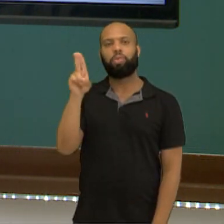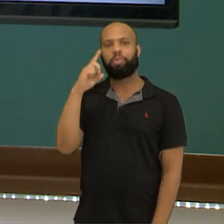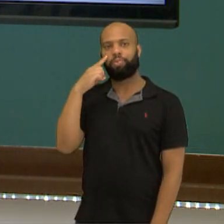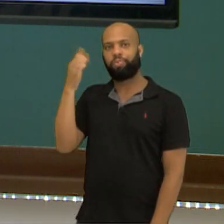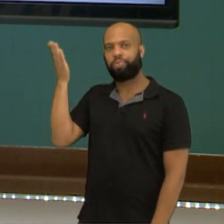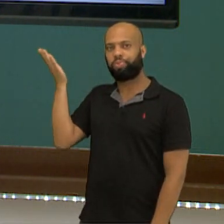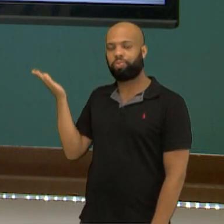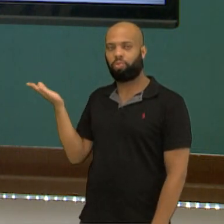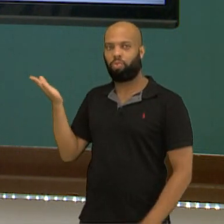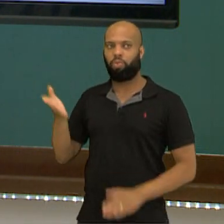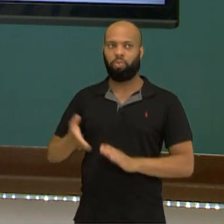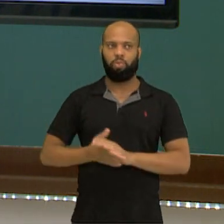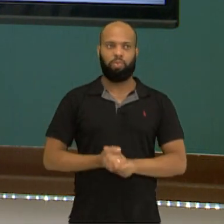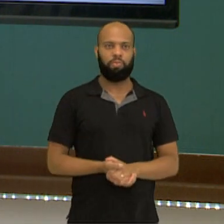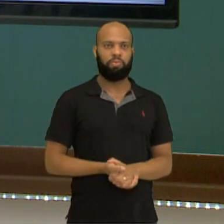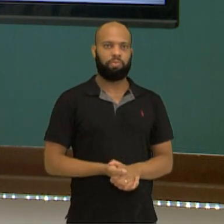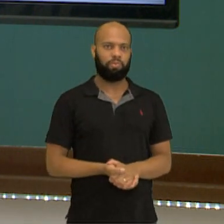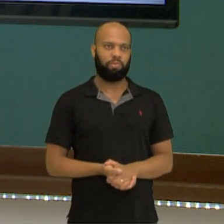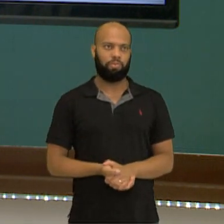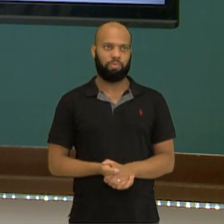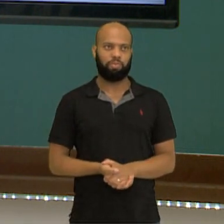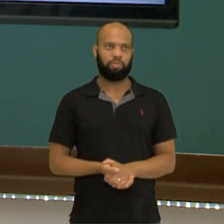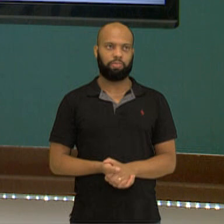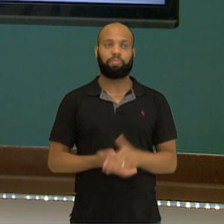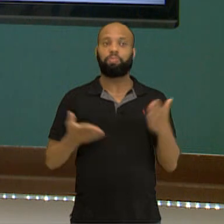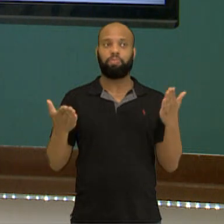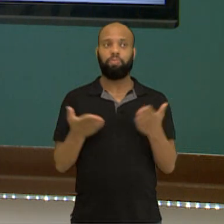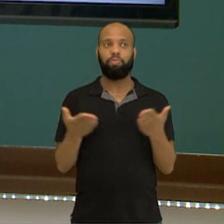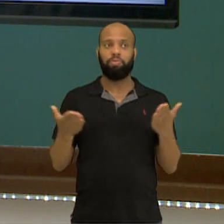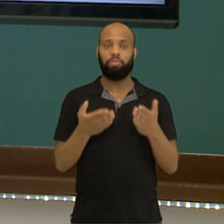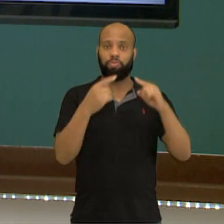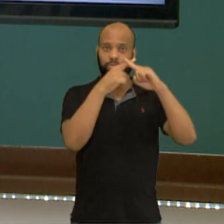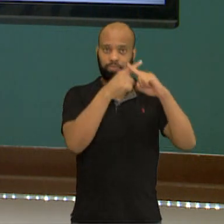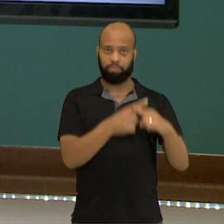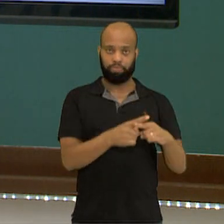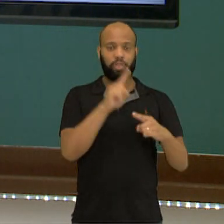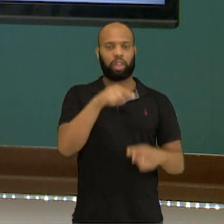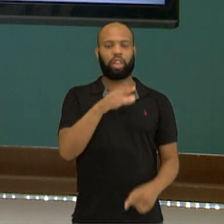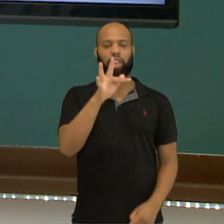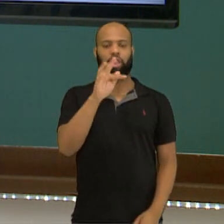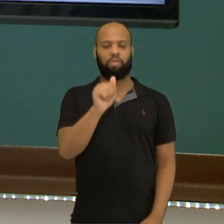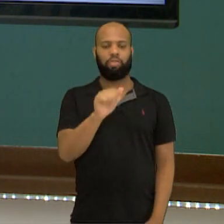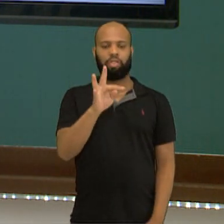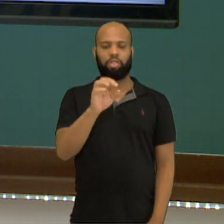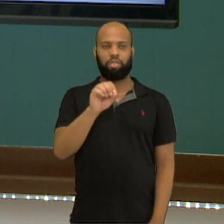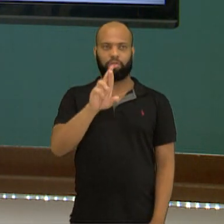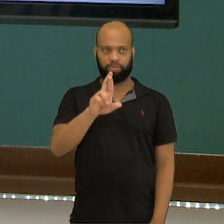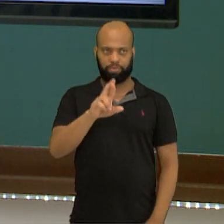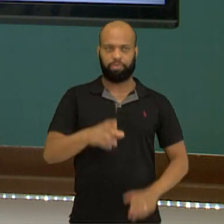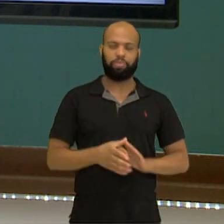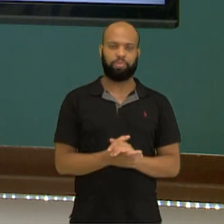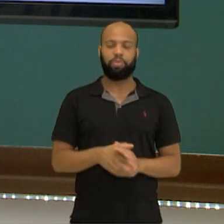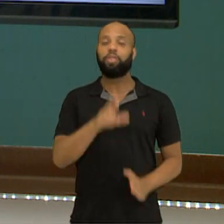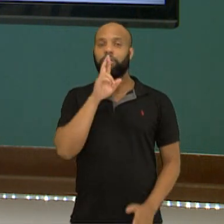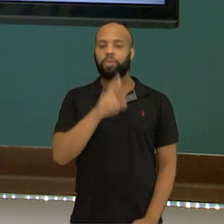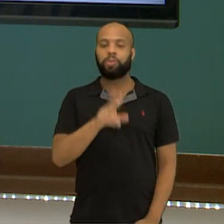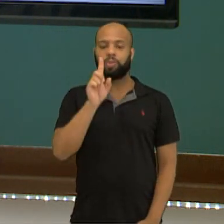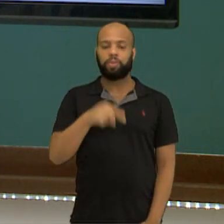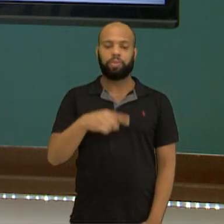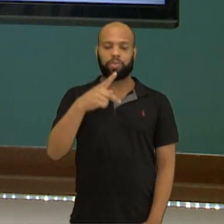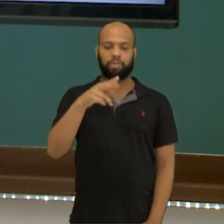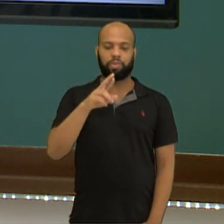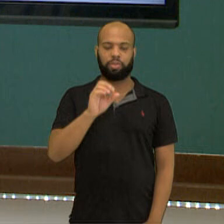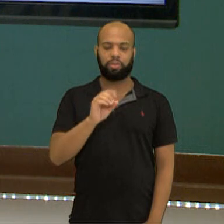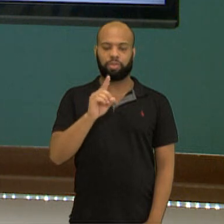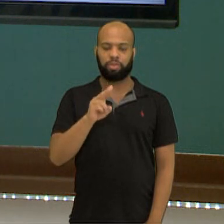ou diferença. Fator, na multiplicação, fator, fator, produto.